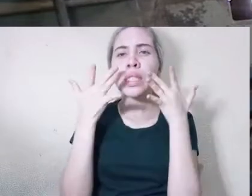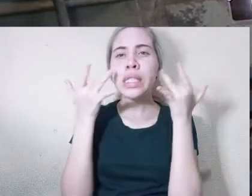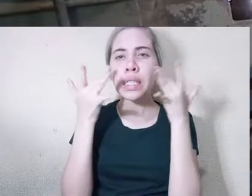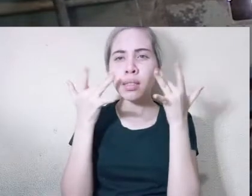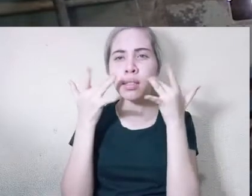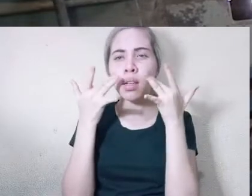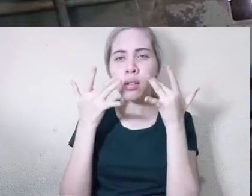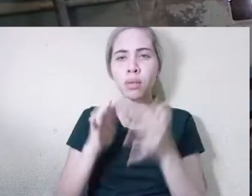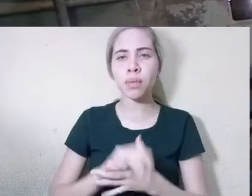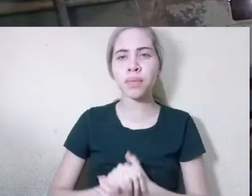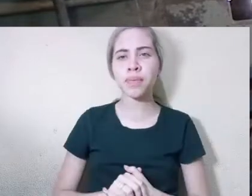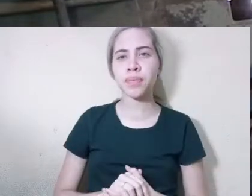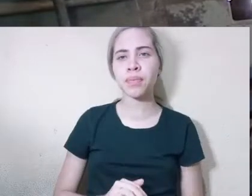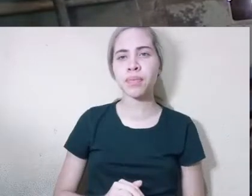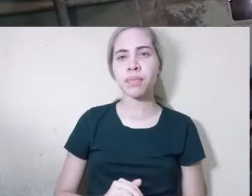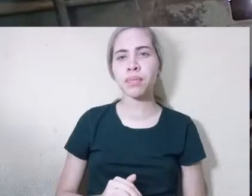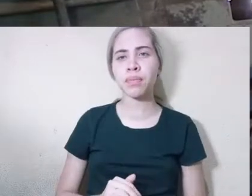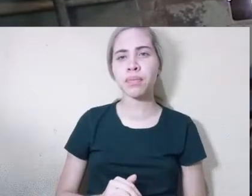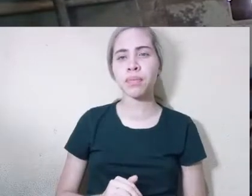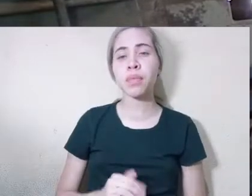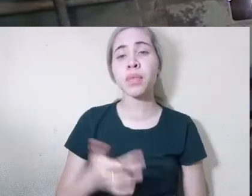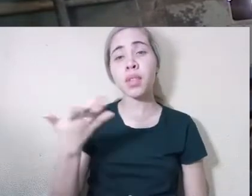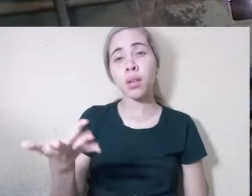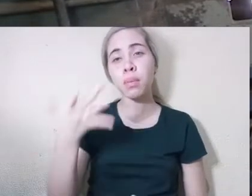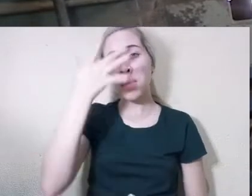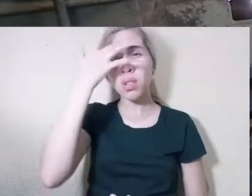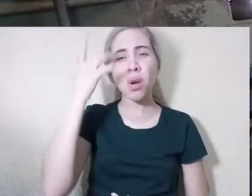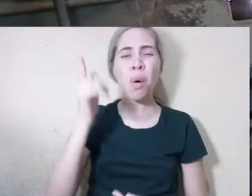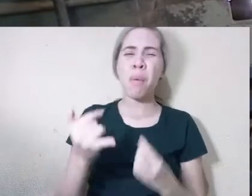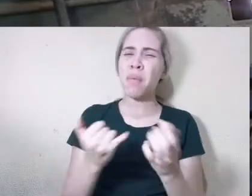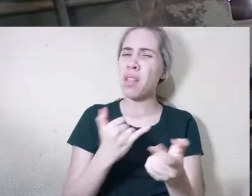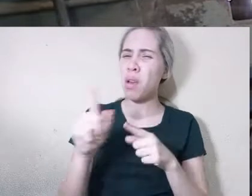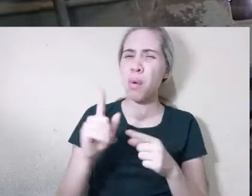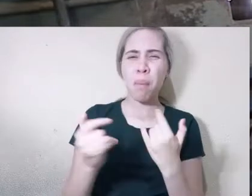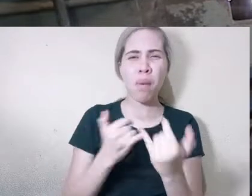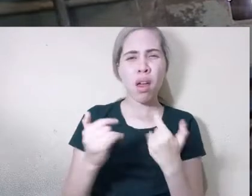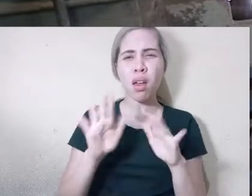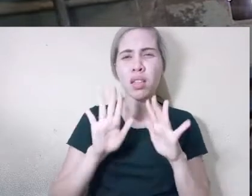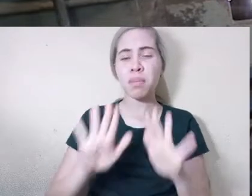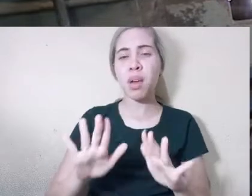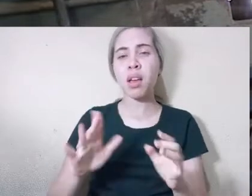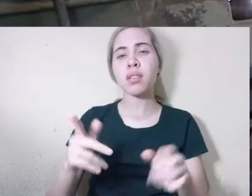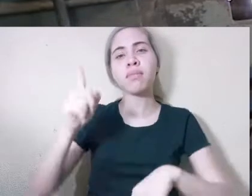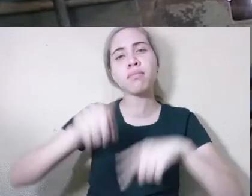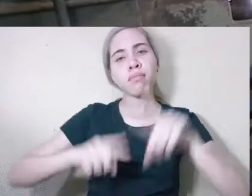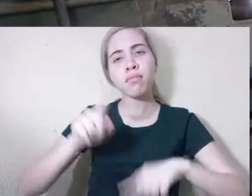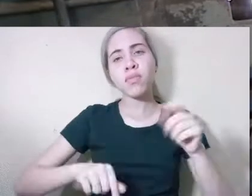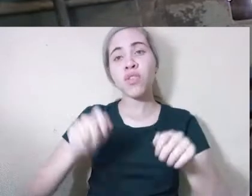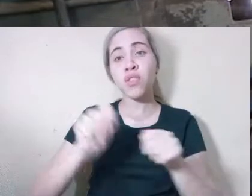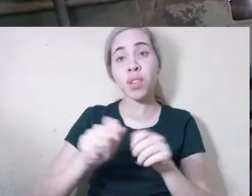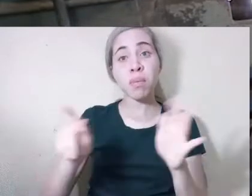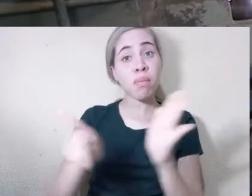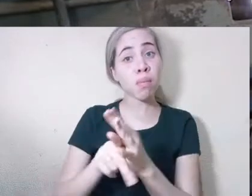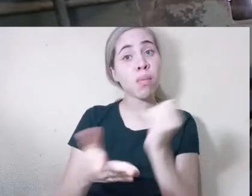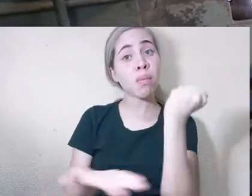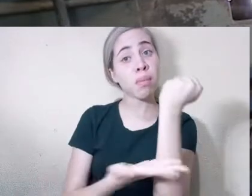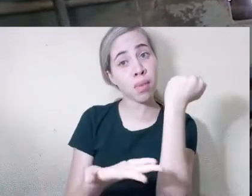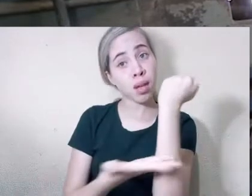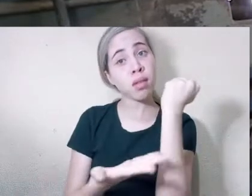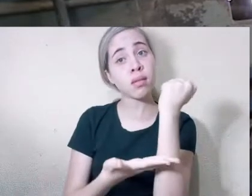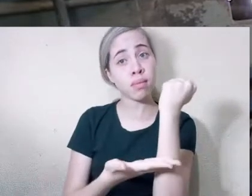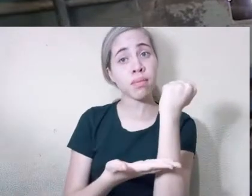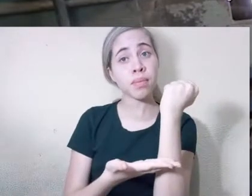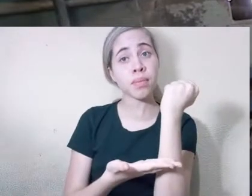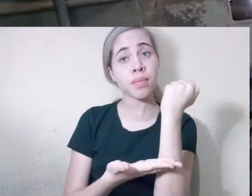né? E... pessoal, pode não parecer, mas todo esse material foi feito em madeira,